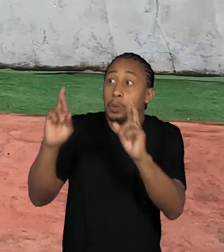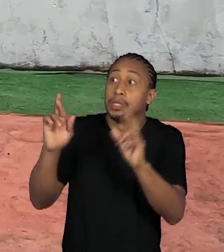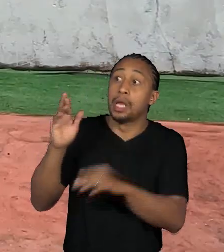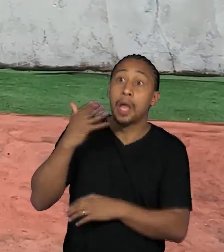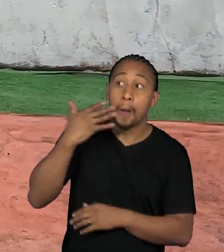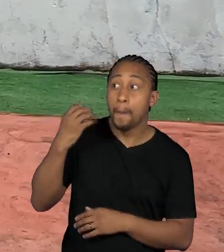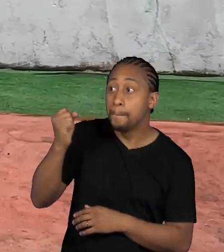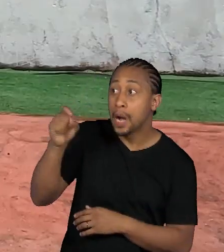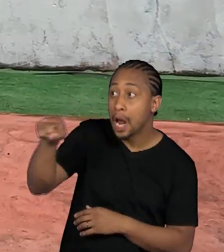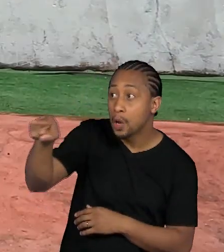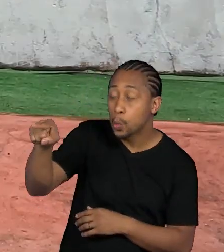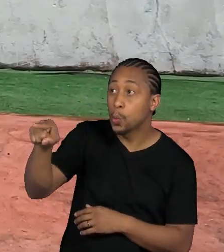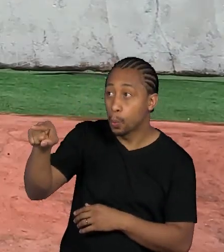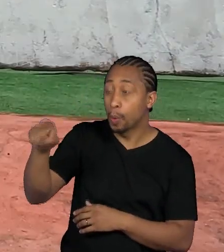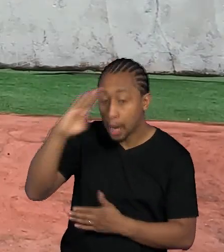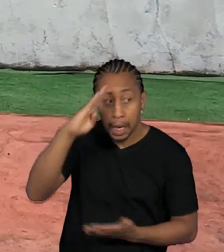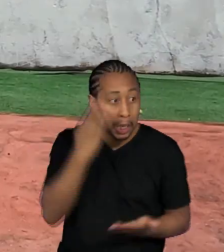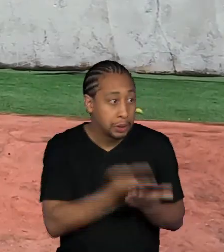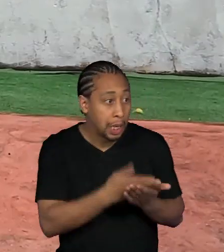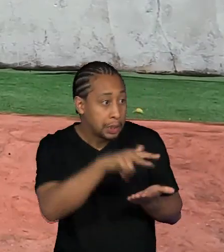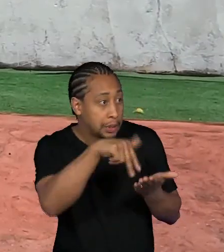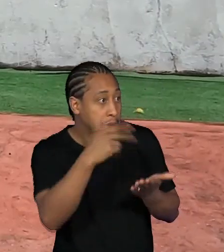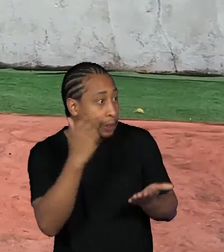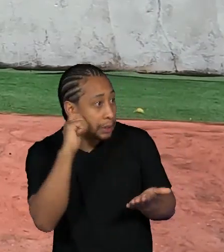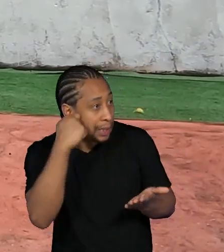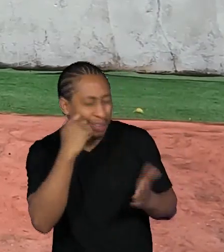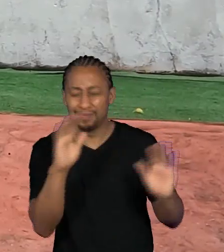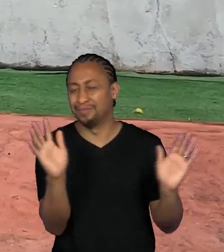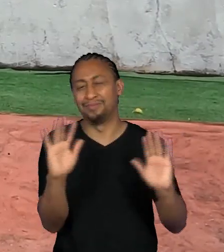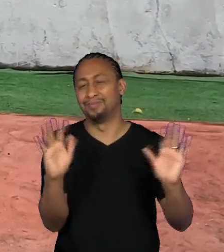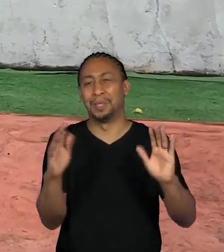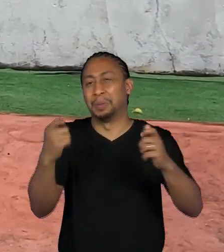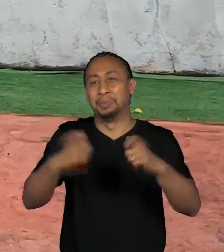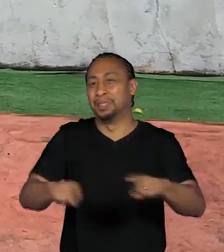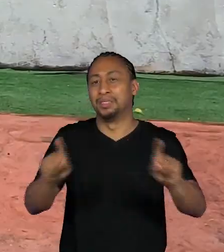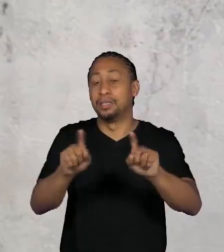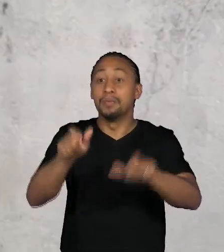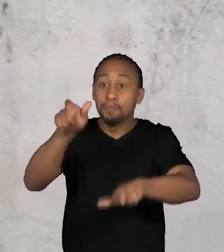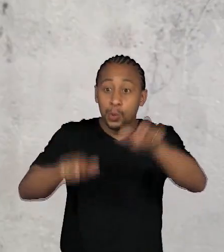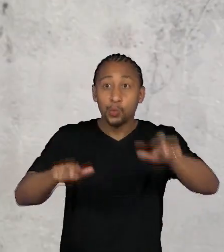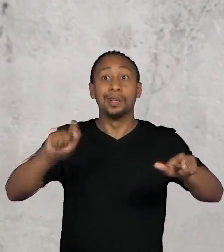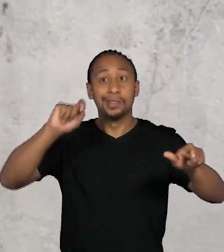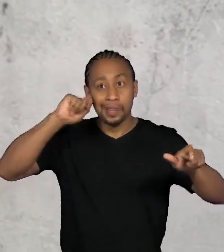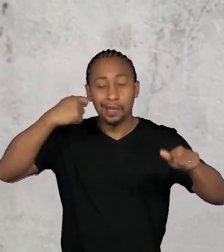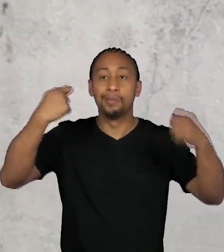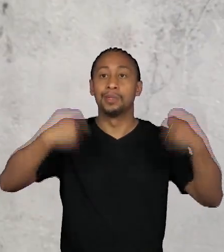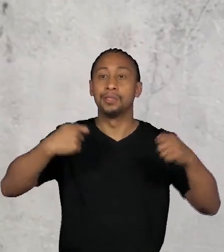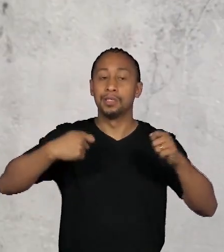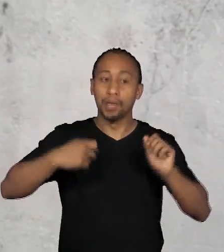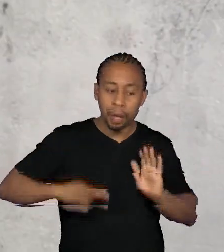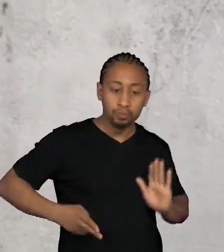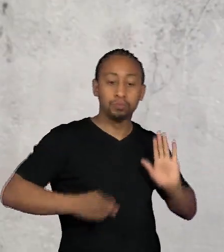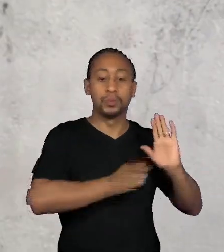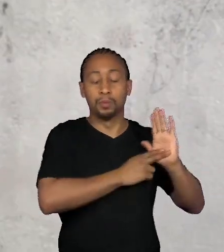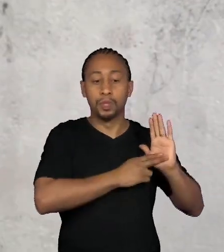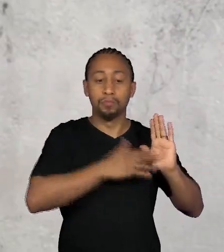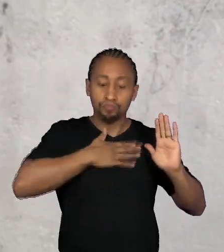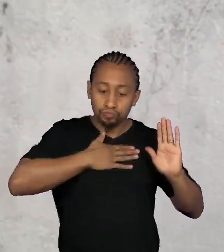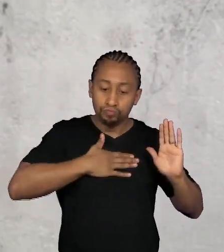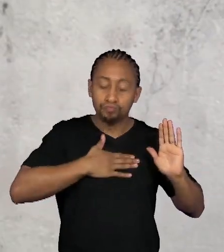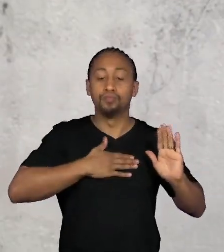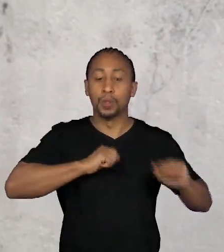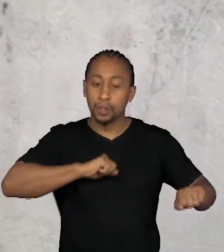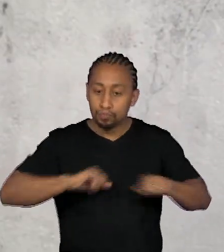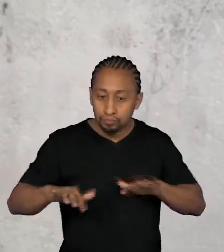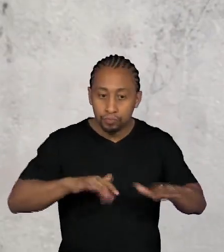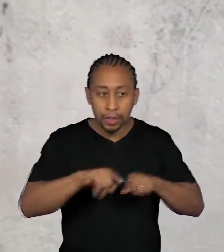negra. Não é esse mais o meu lugar. O meu lugar é entender que o negro precisa reconhecer que aquele outro